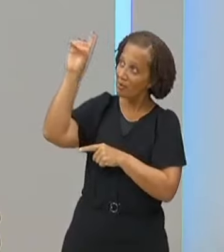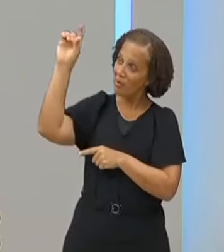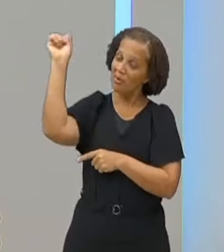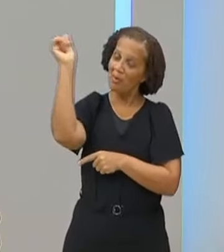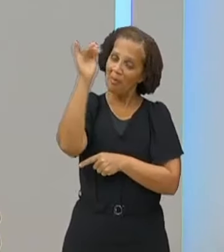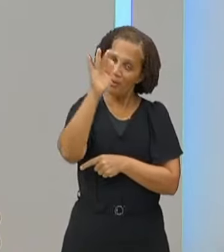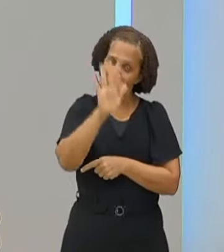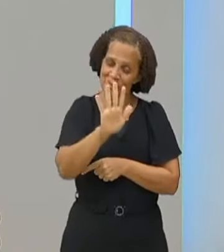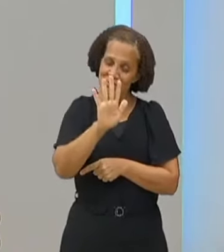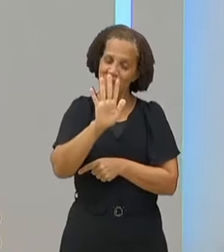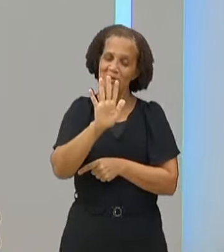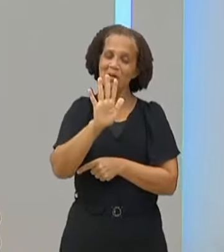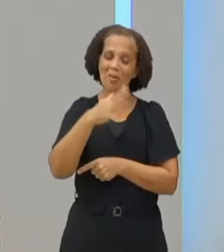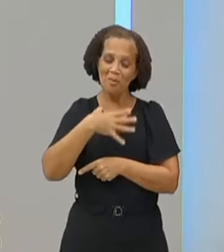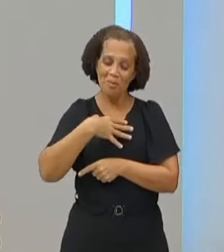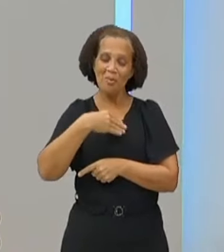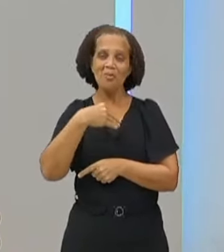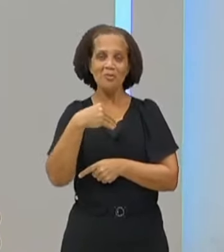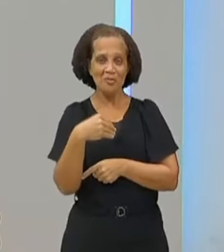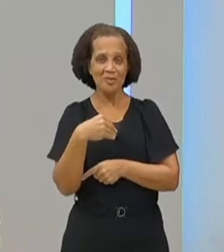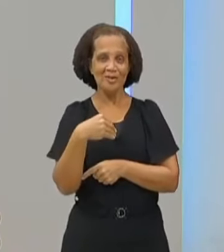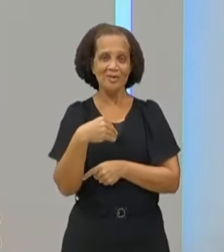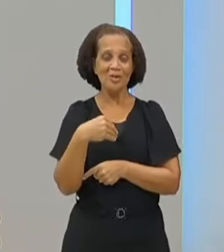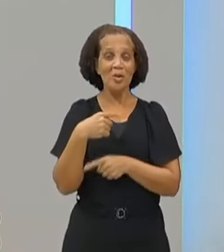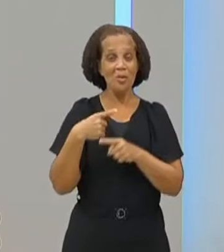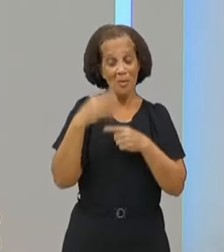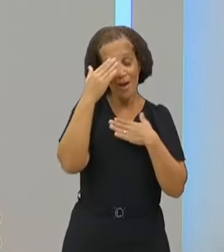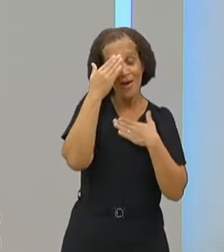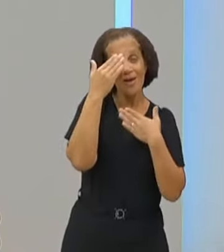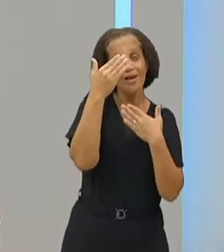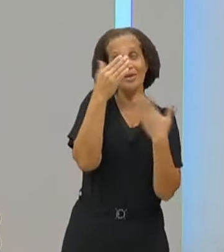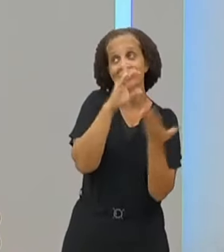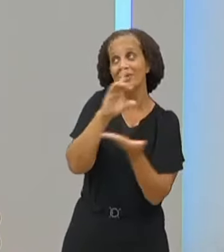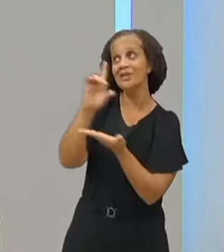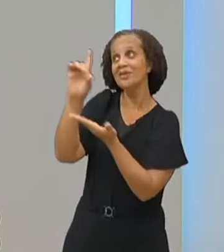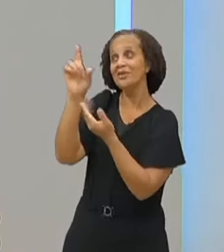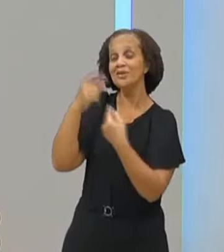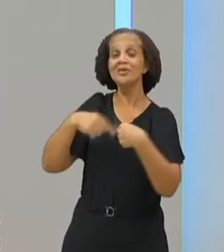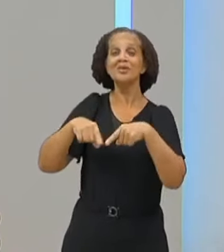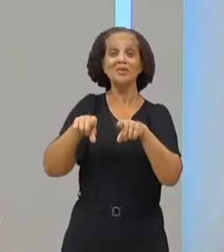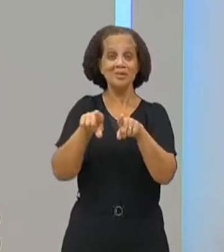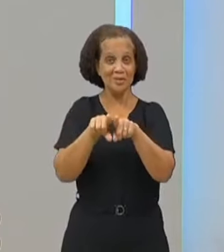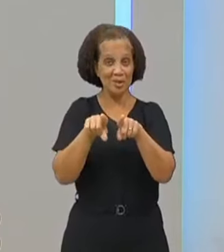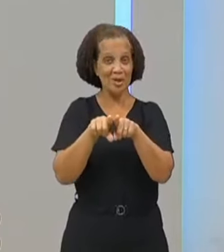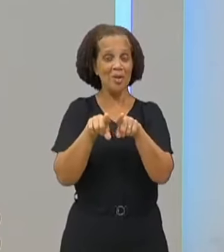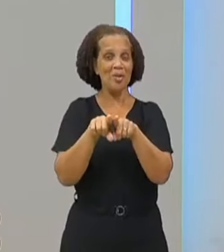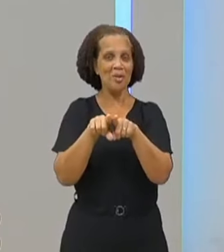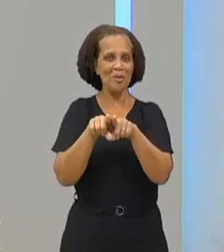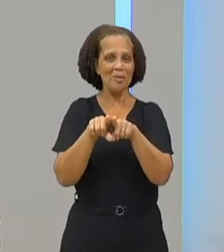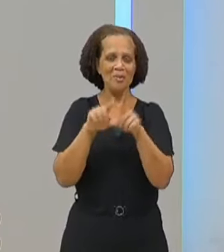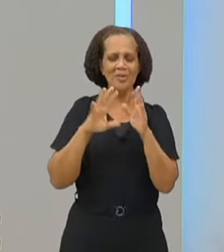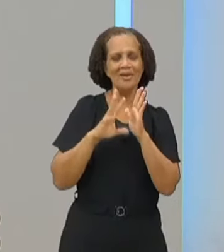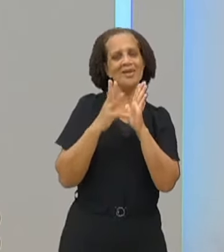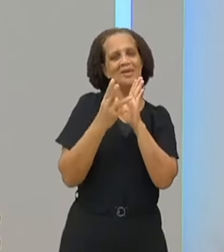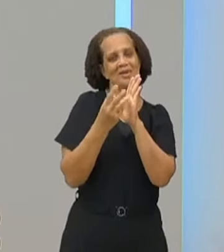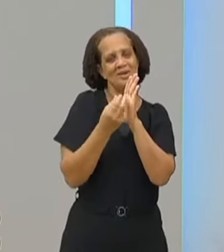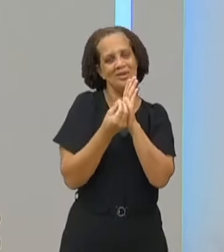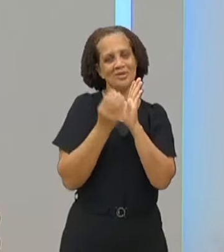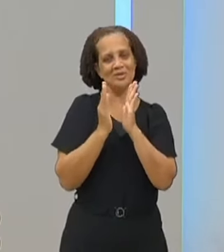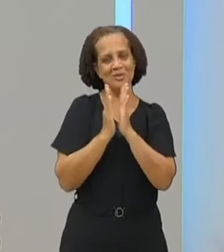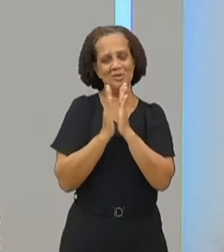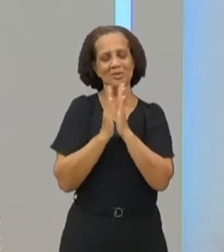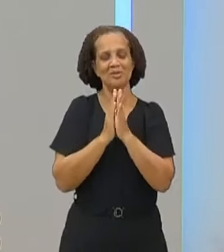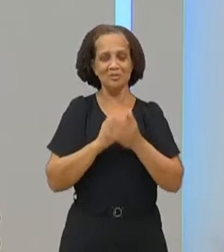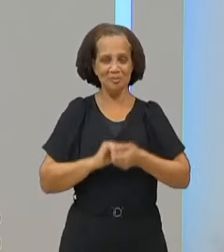meu Deus e agradeço à igreja que tem orado por Neemias, que é uma bênção da parte do